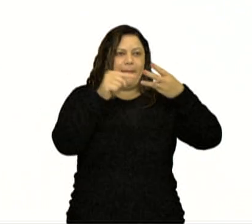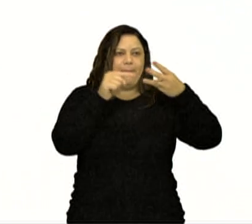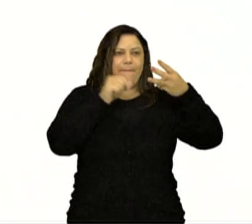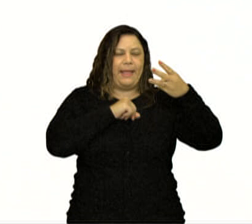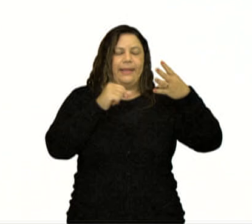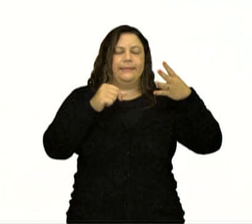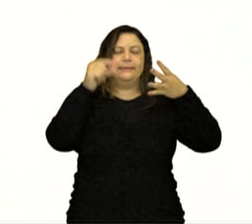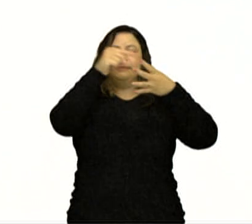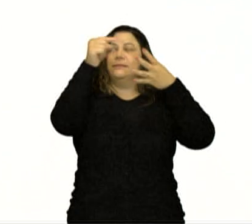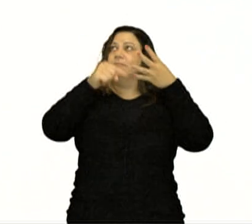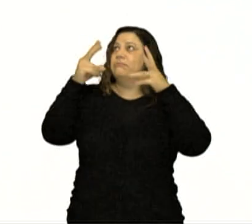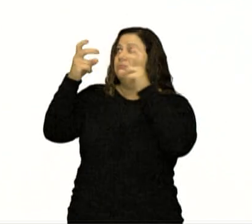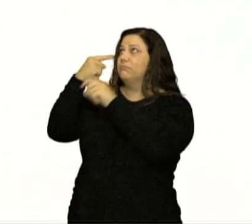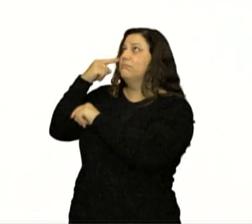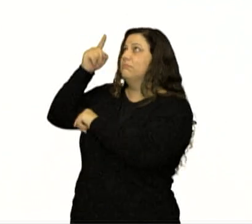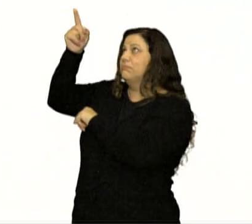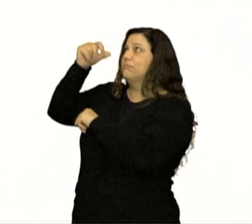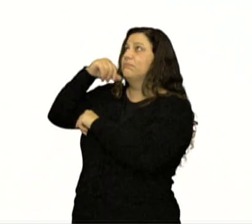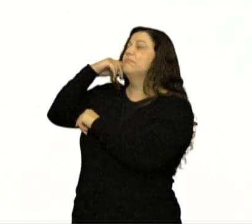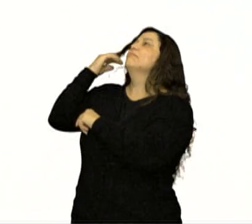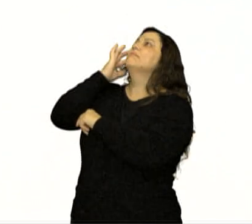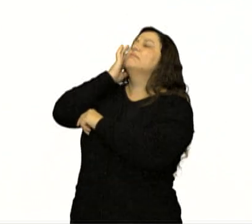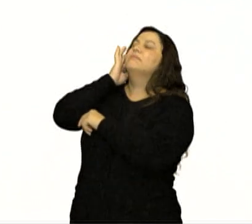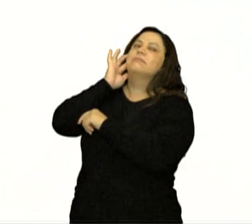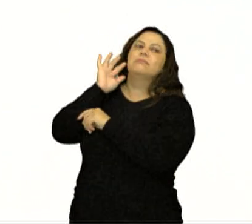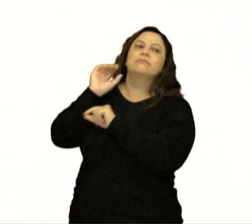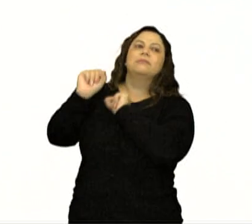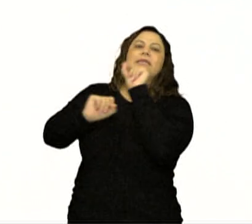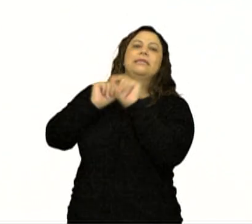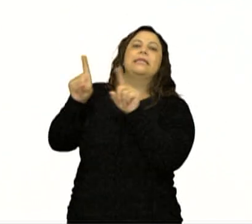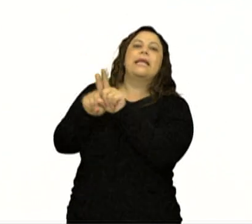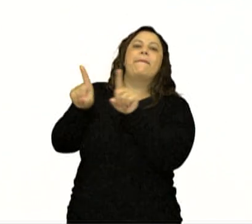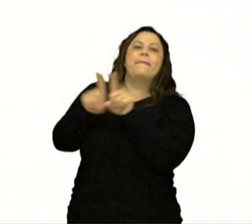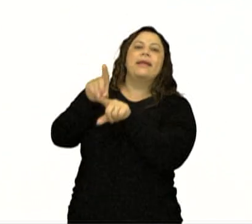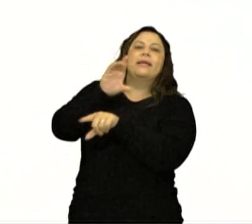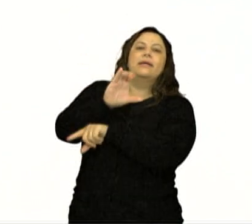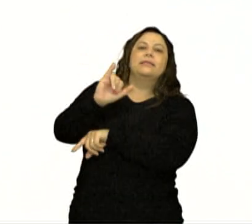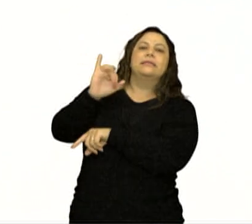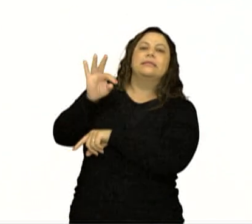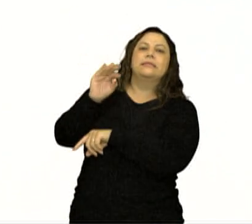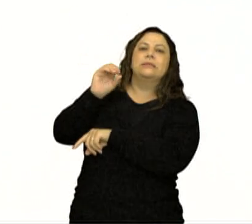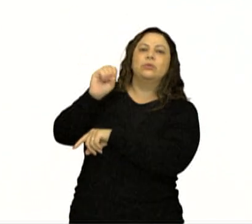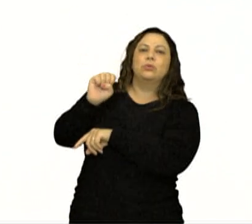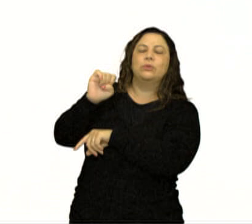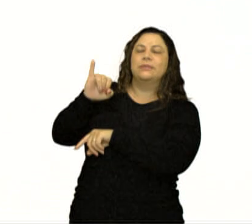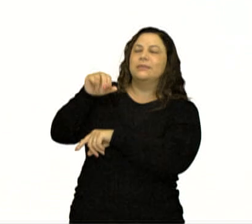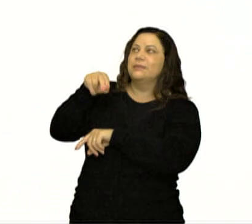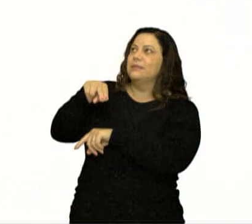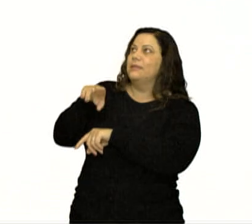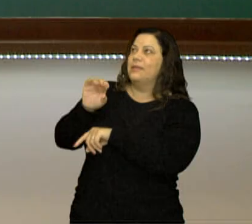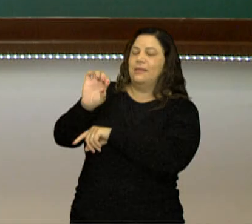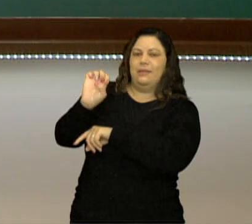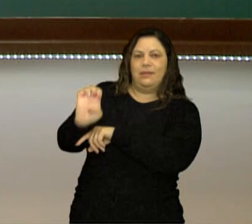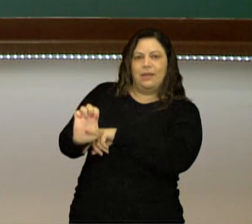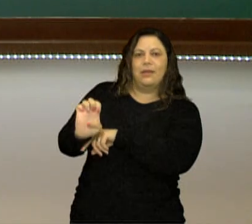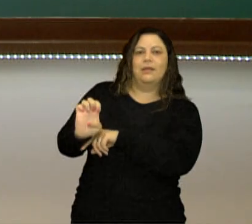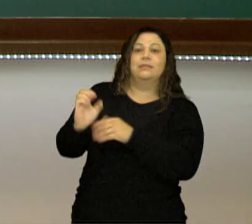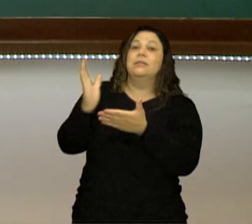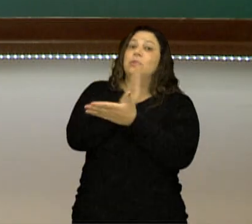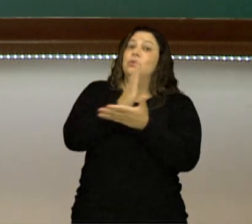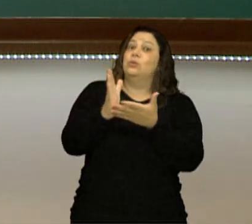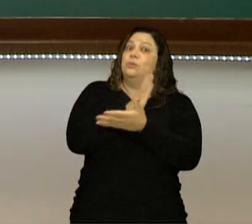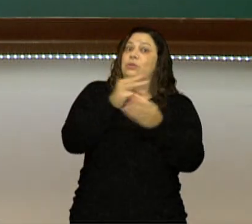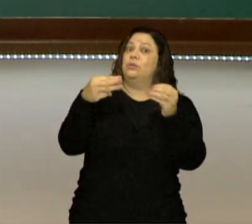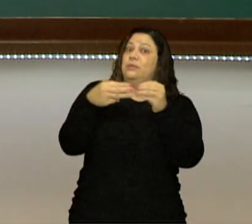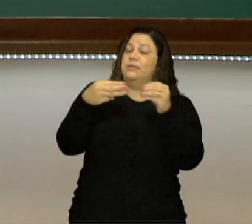e telófase, e por fim a chamada citocinese, que daí vai dividir a célula, tornando duas novas células